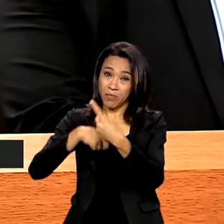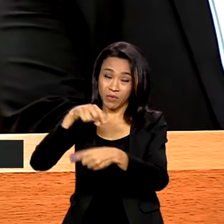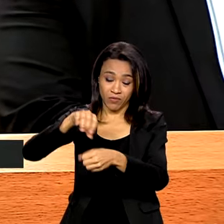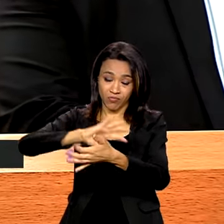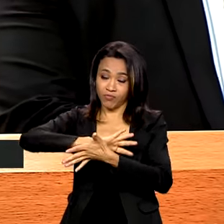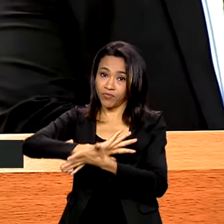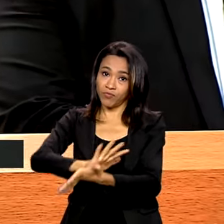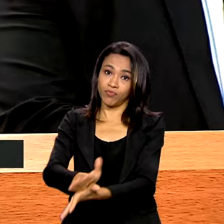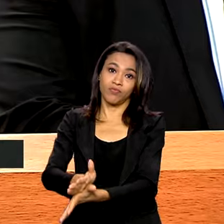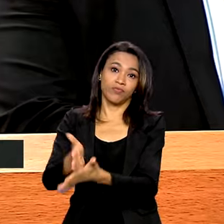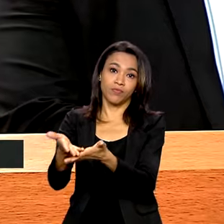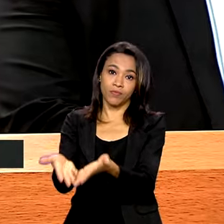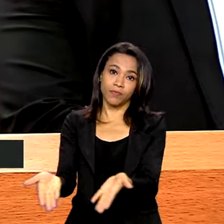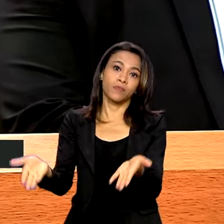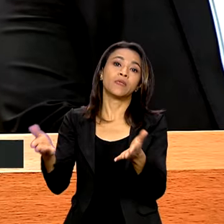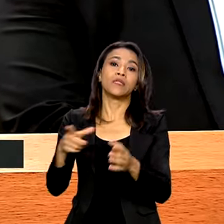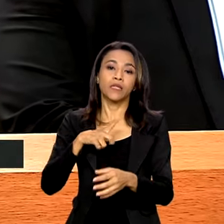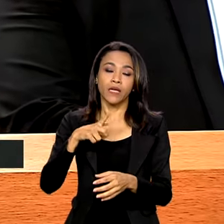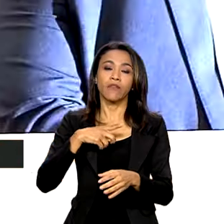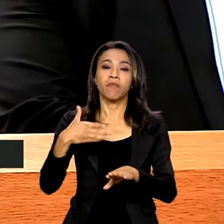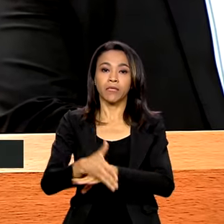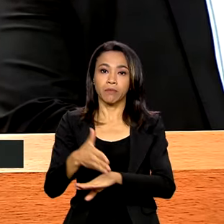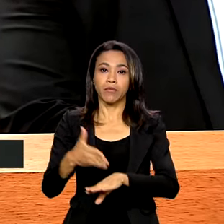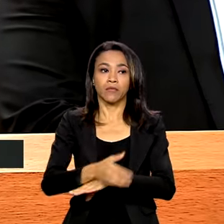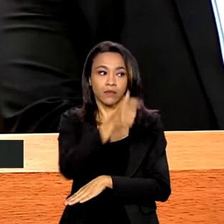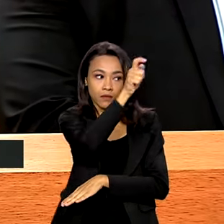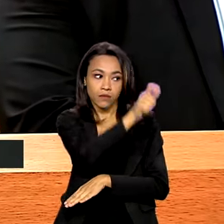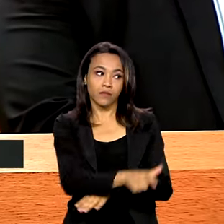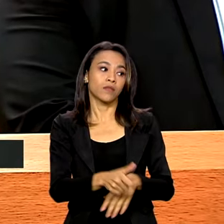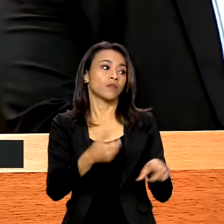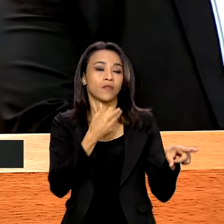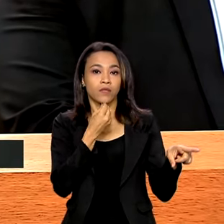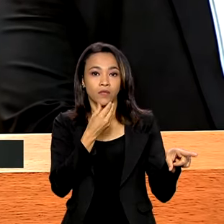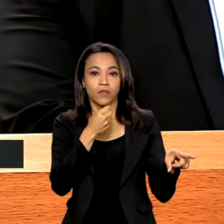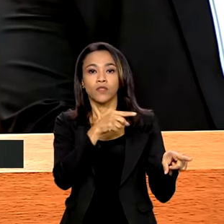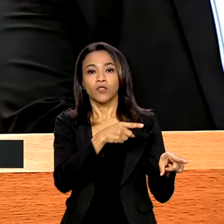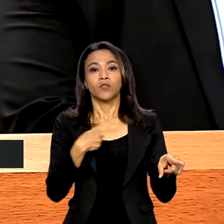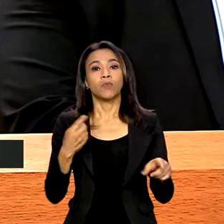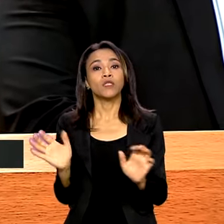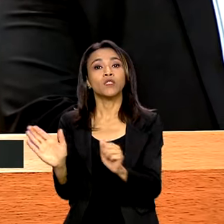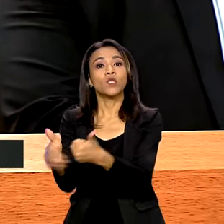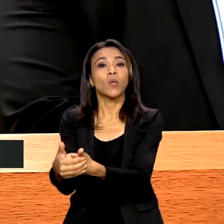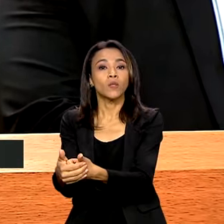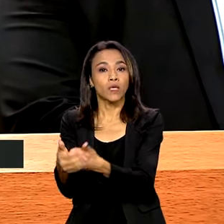houve a participação dele também nessa ocultação de provas.